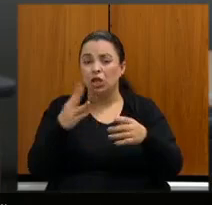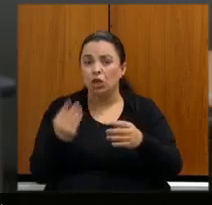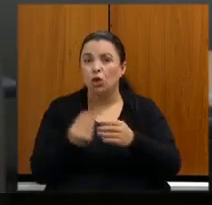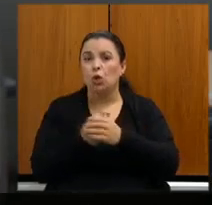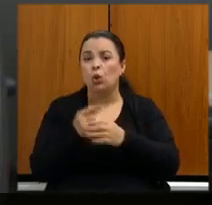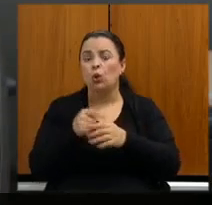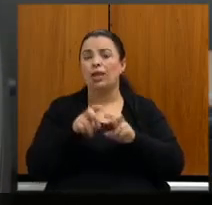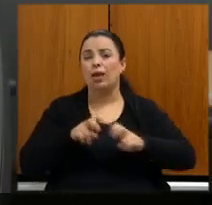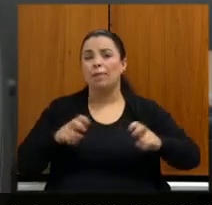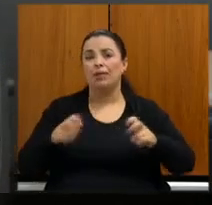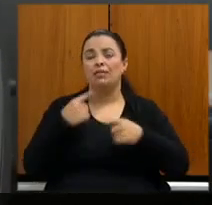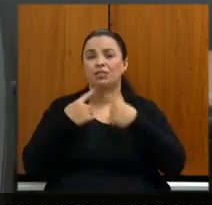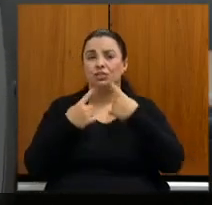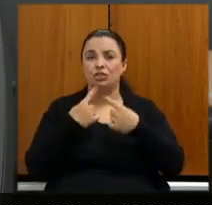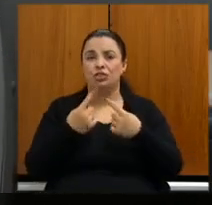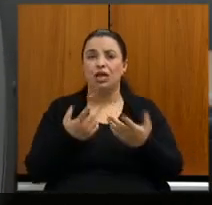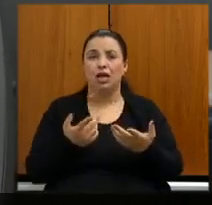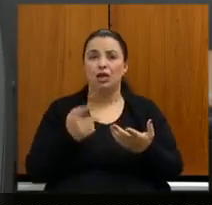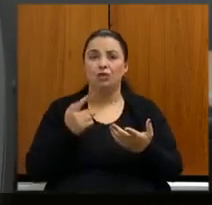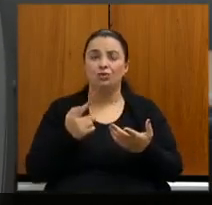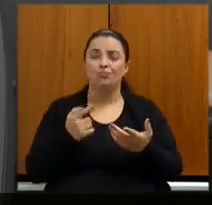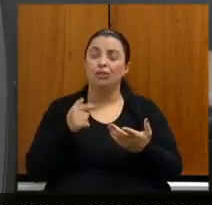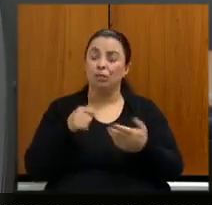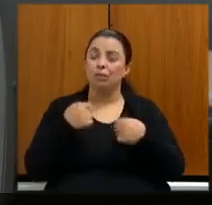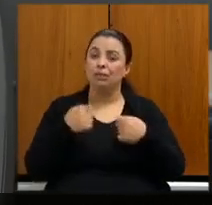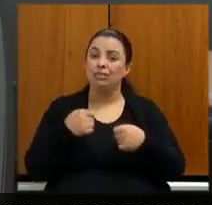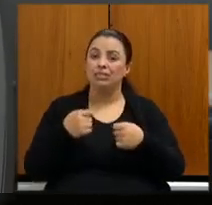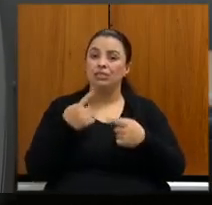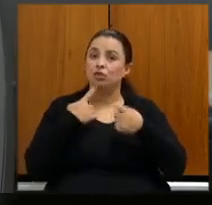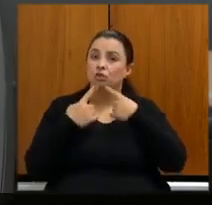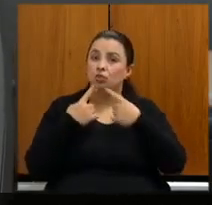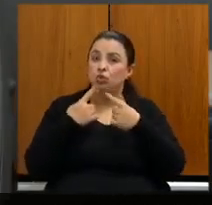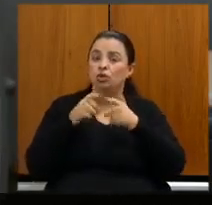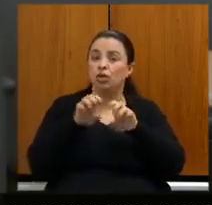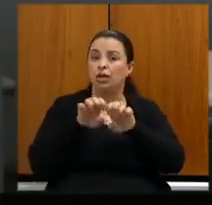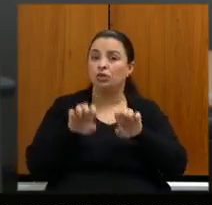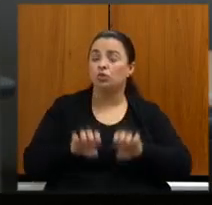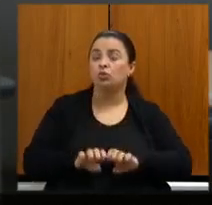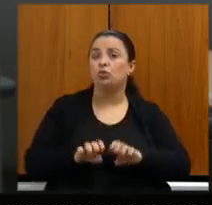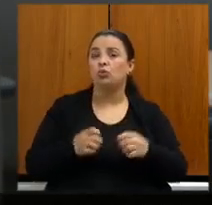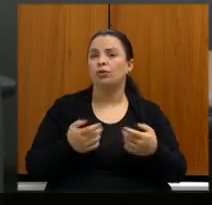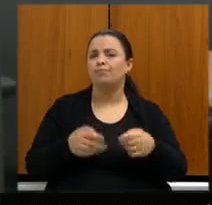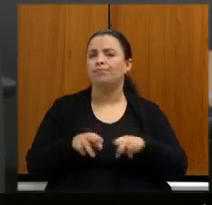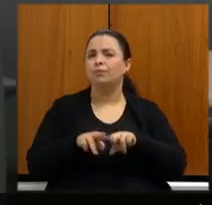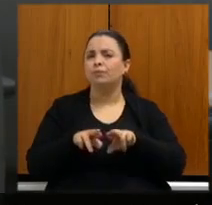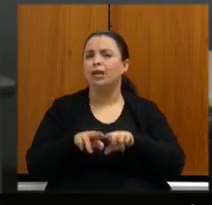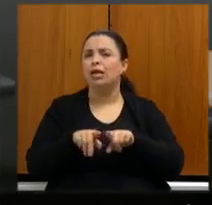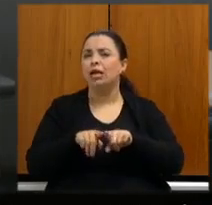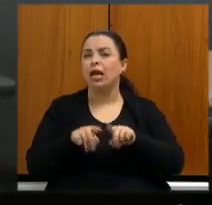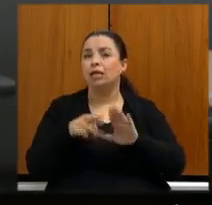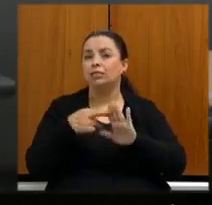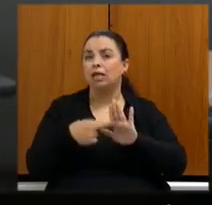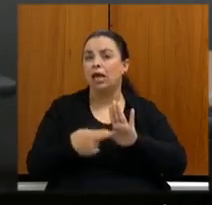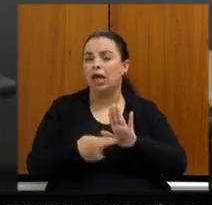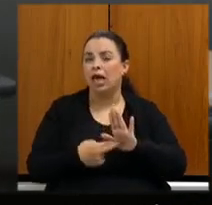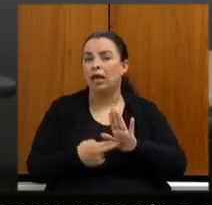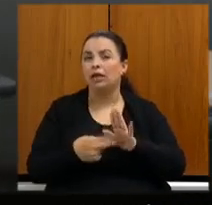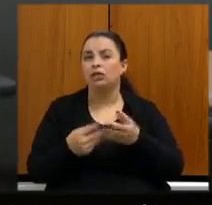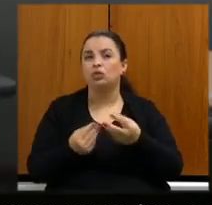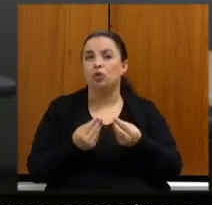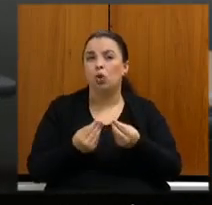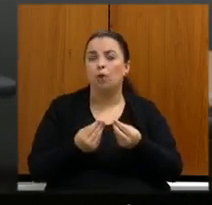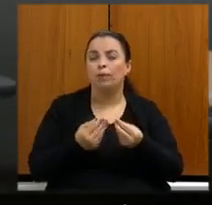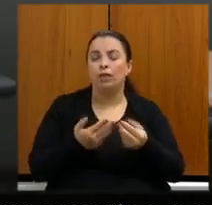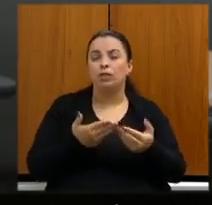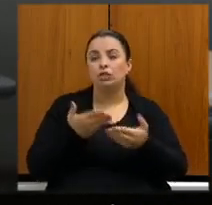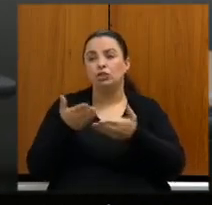estrutura né E aí tu não sei que debater estrutura né e os critérios que é utilizado para chegar ao não chegar à